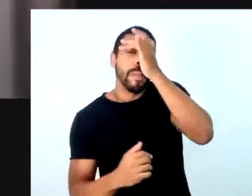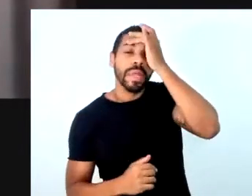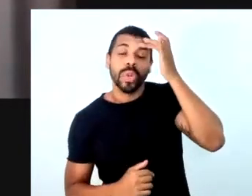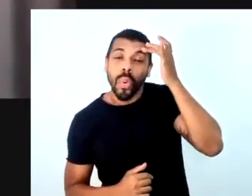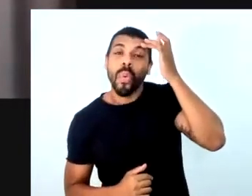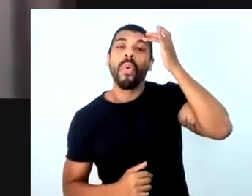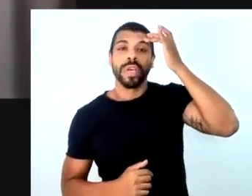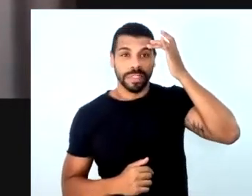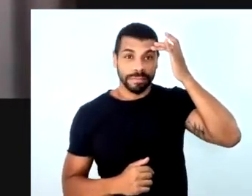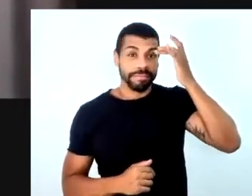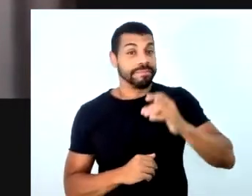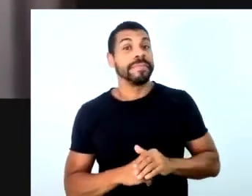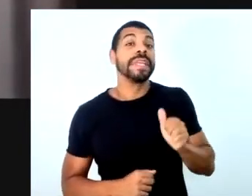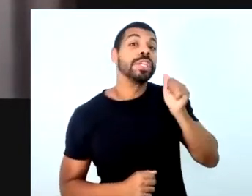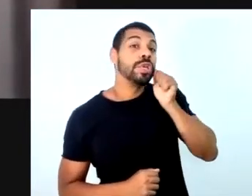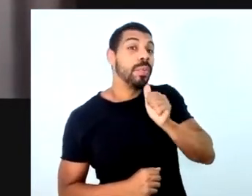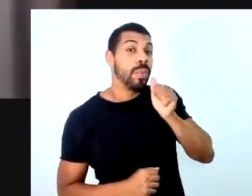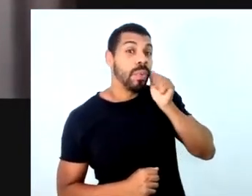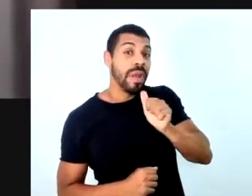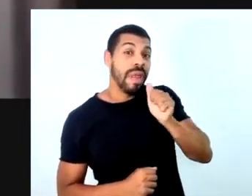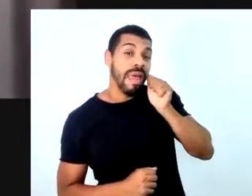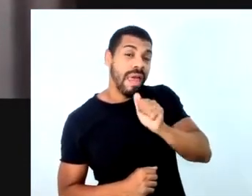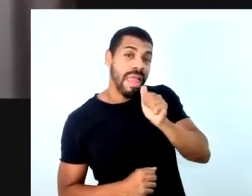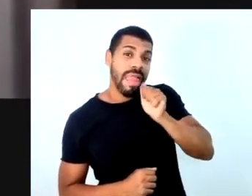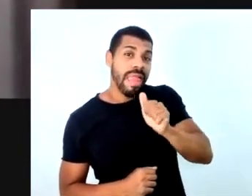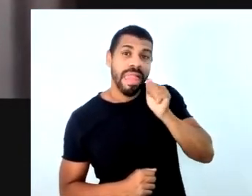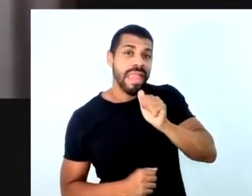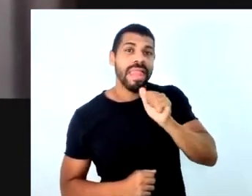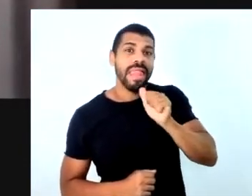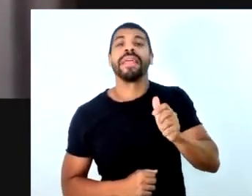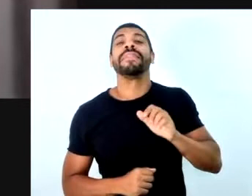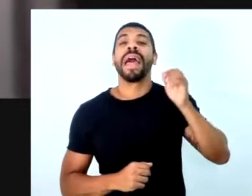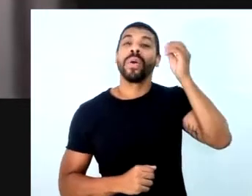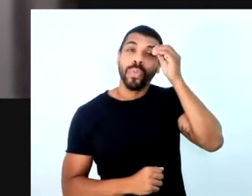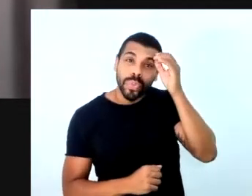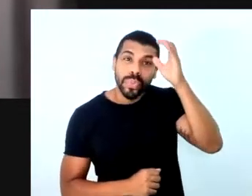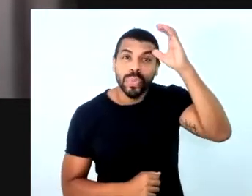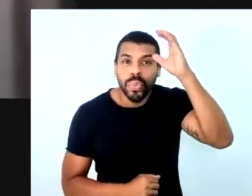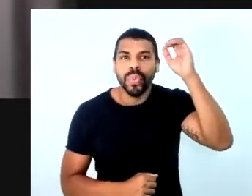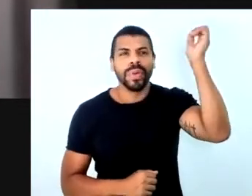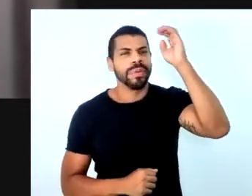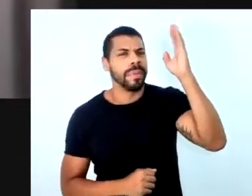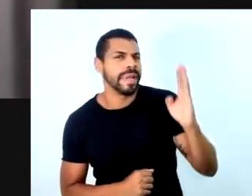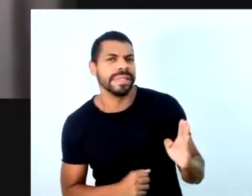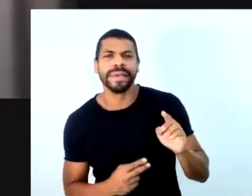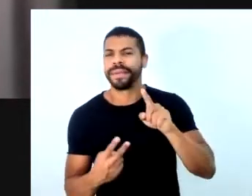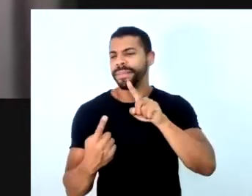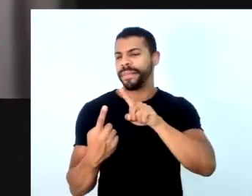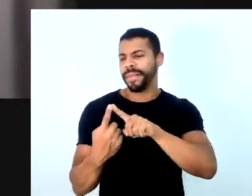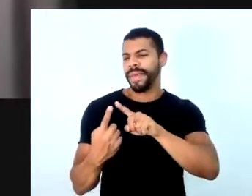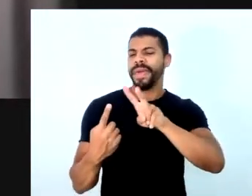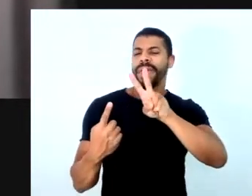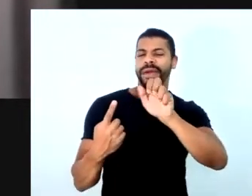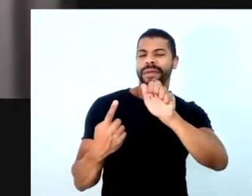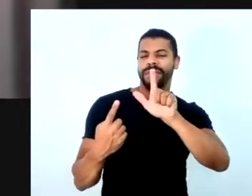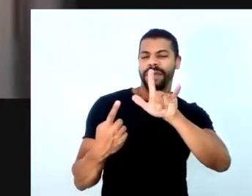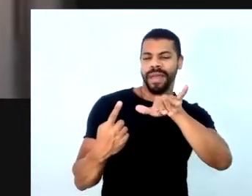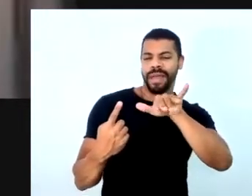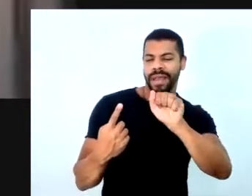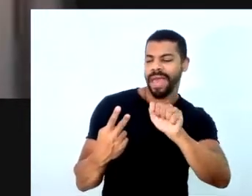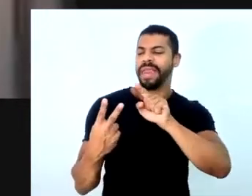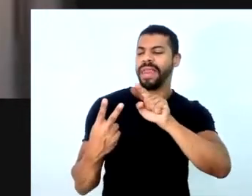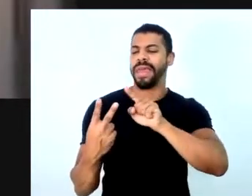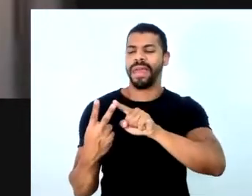oito cantoras, 8 performances, 8 mulheres que fizeram a história da cultura no Brasil, né? A Divina